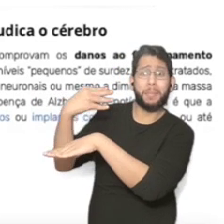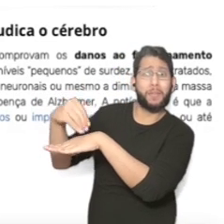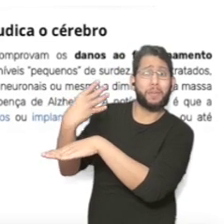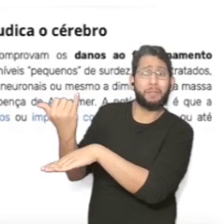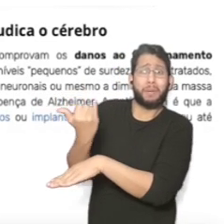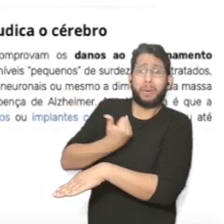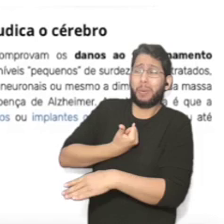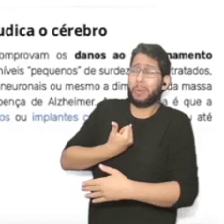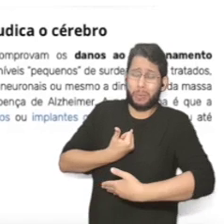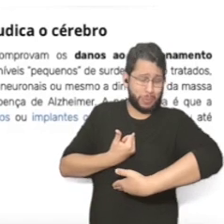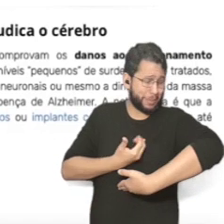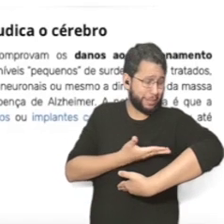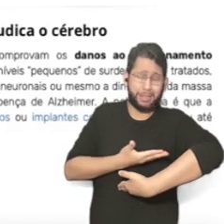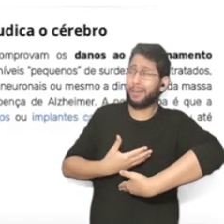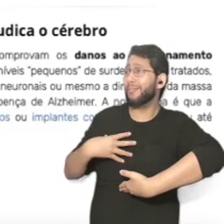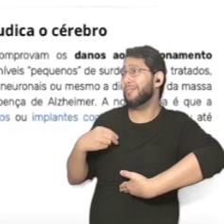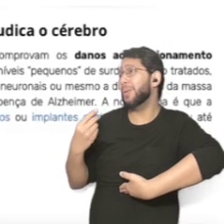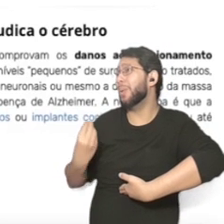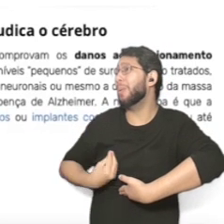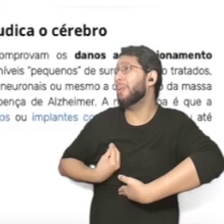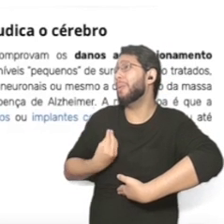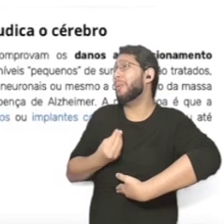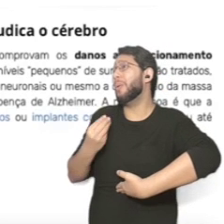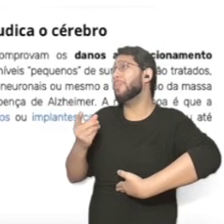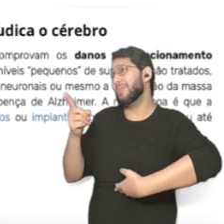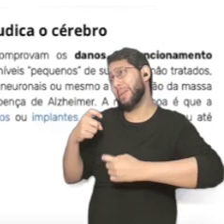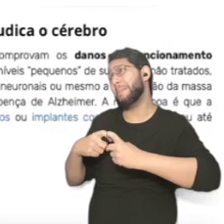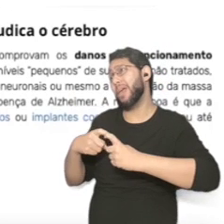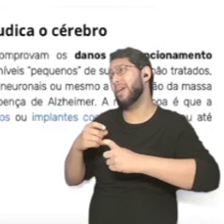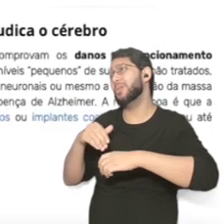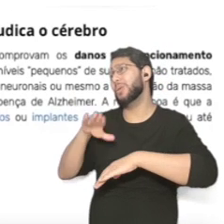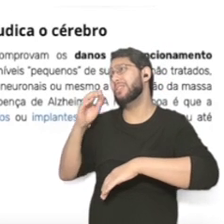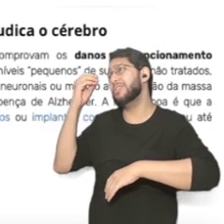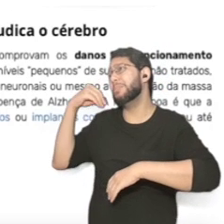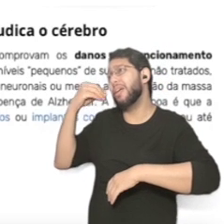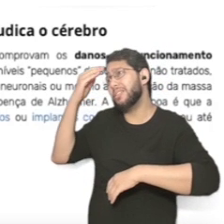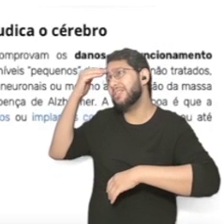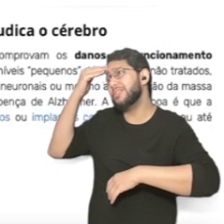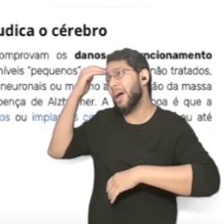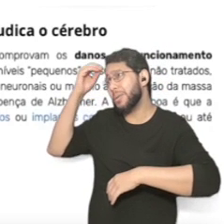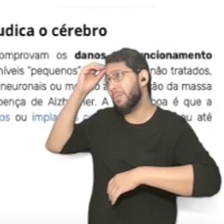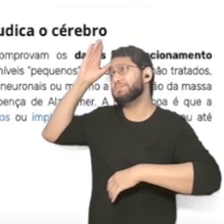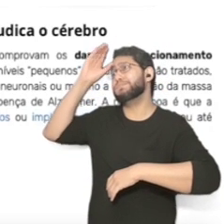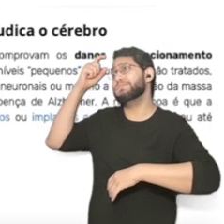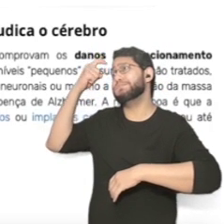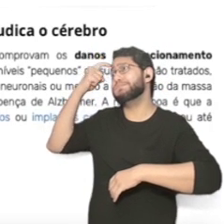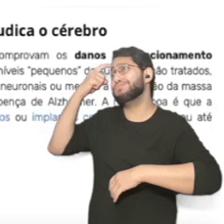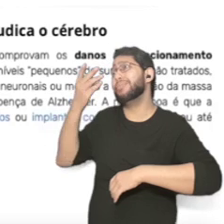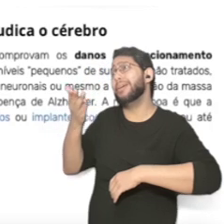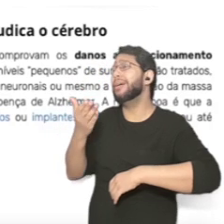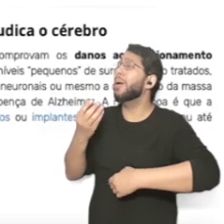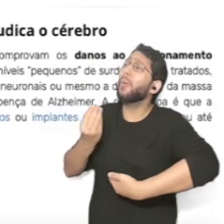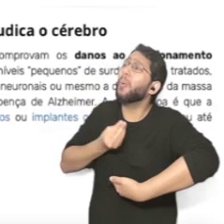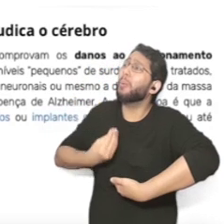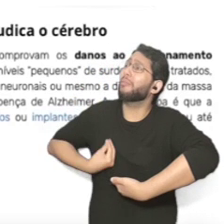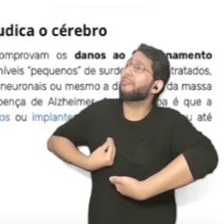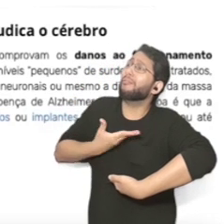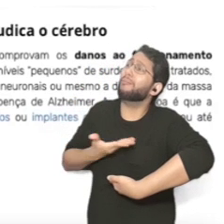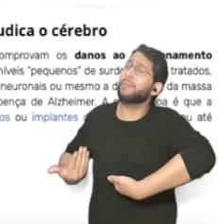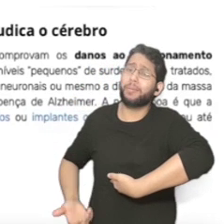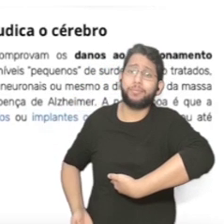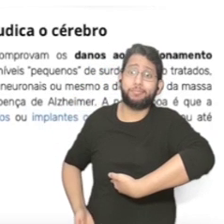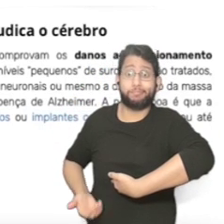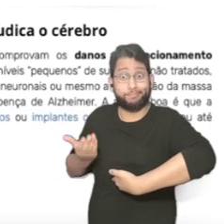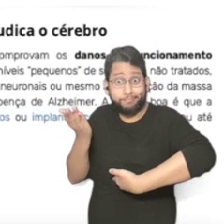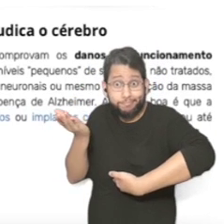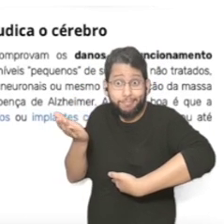uma confiança muito grande, né? O doutor falou, então o doutor tem razão, o doutor sabe, o doutor estudou. Então, a gente também tem que tomar muito